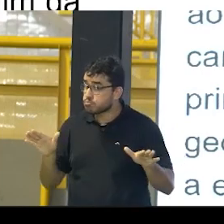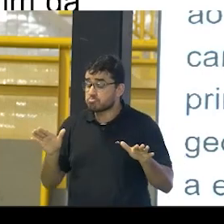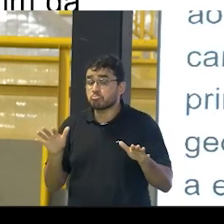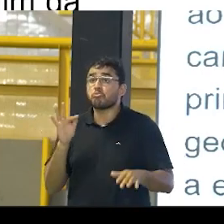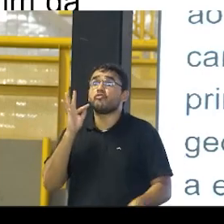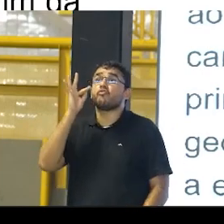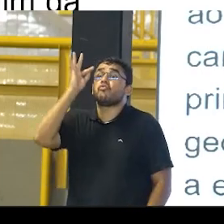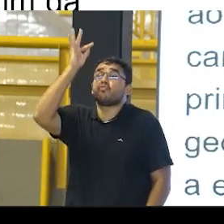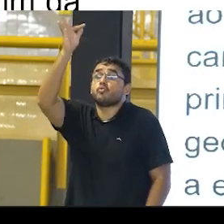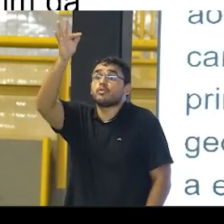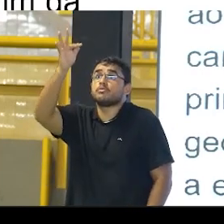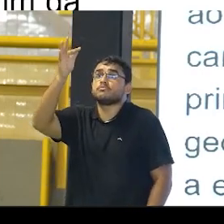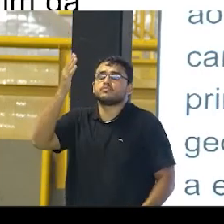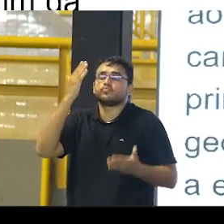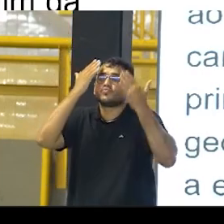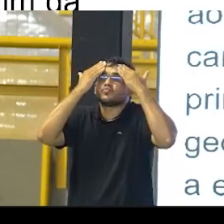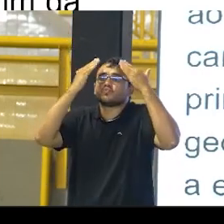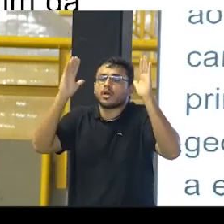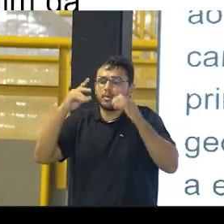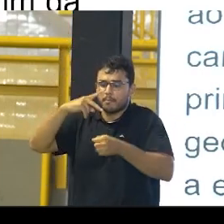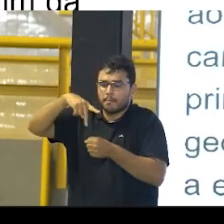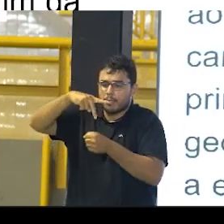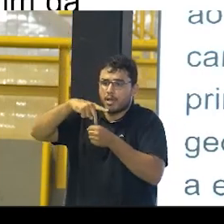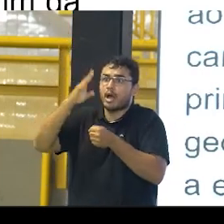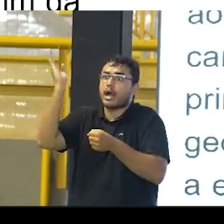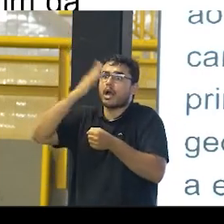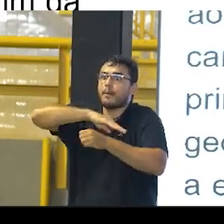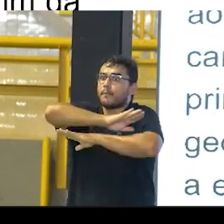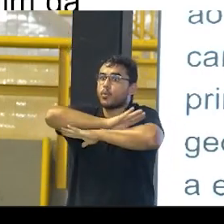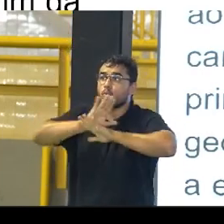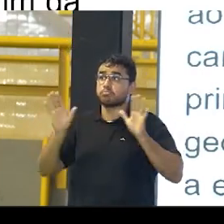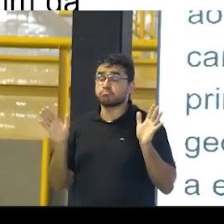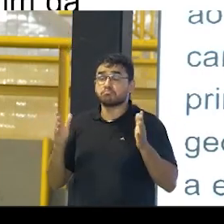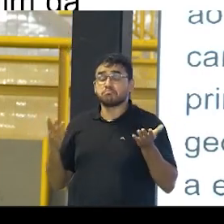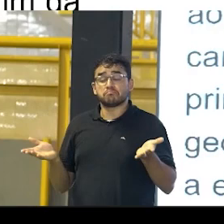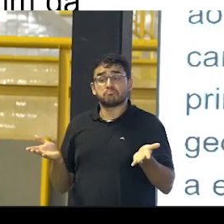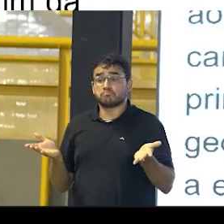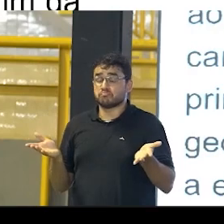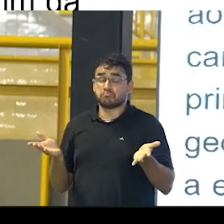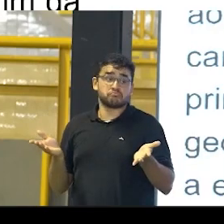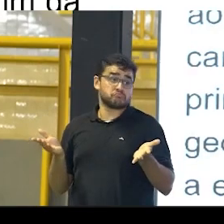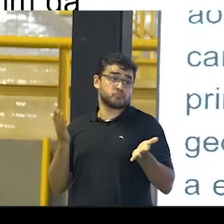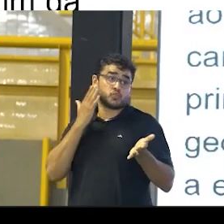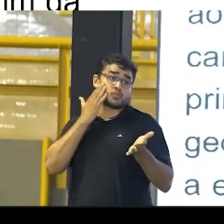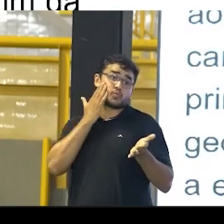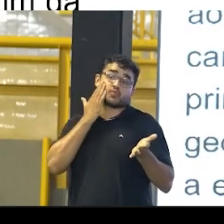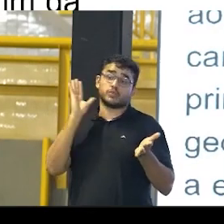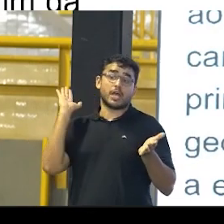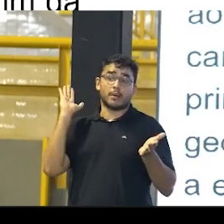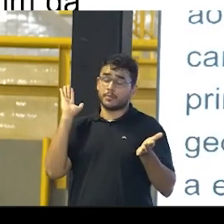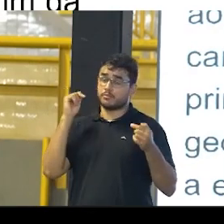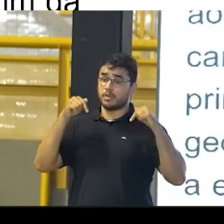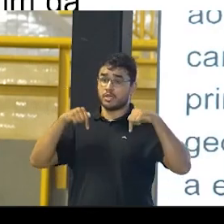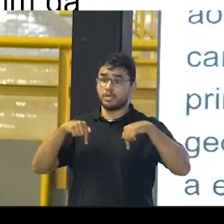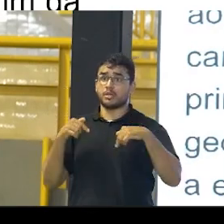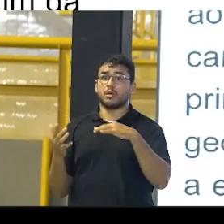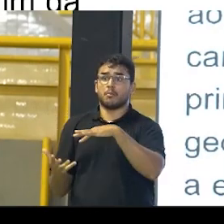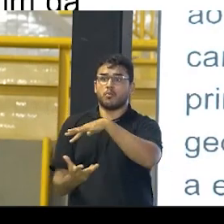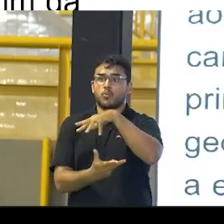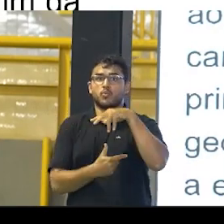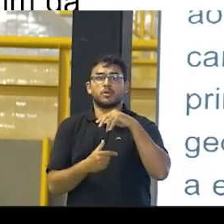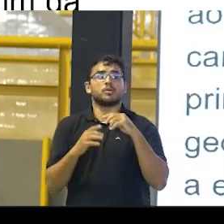Provavelmente, não só nós, mas nenhum dos 8 bilhões de habitantes que existem no planeta estarão mais